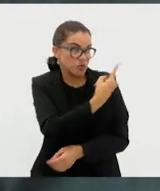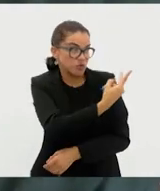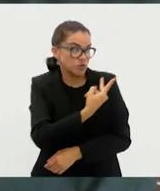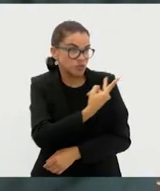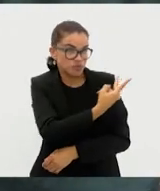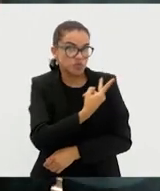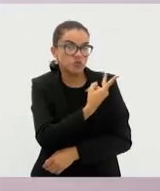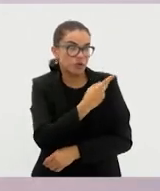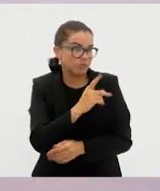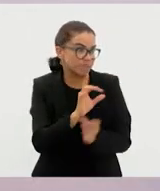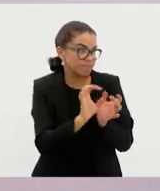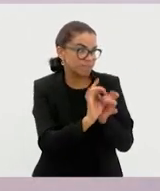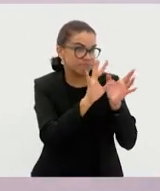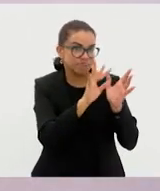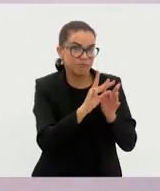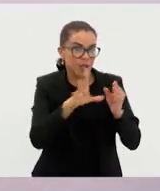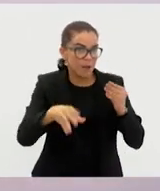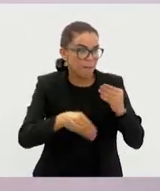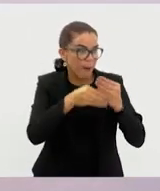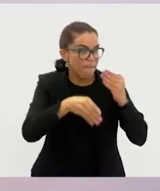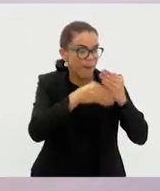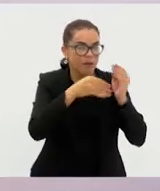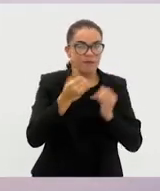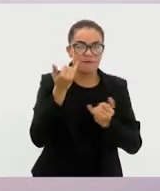caso queira completar com alguma informação.